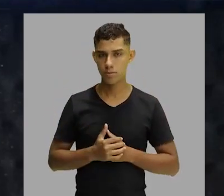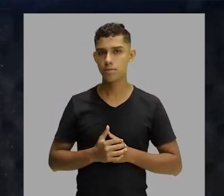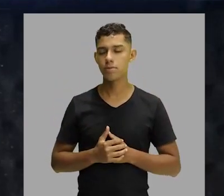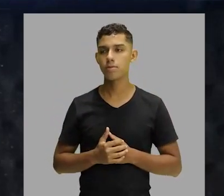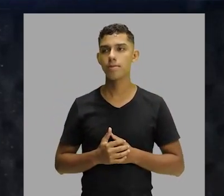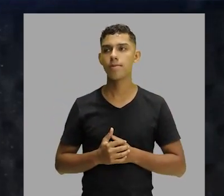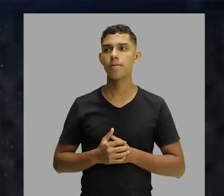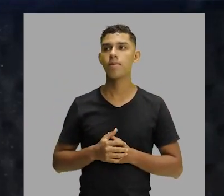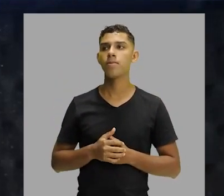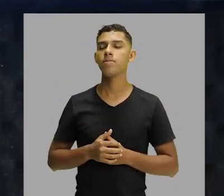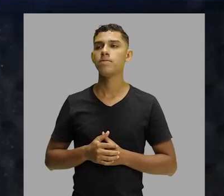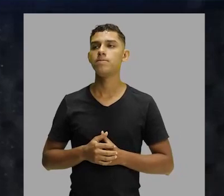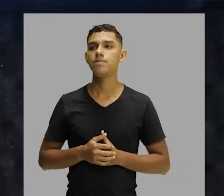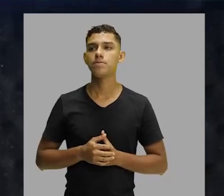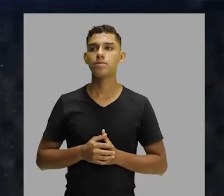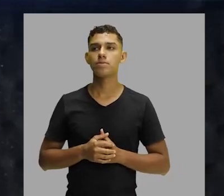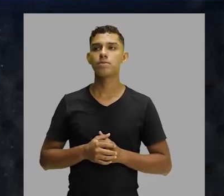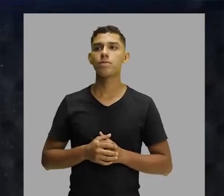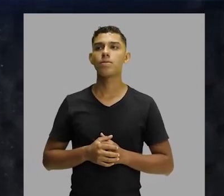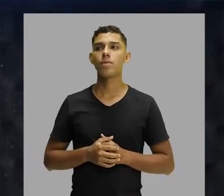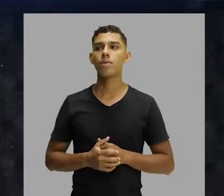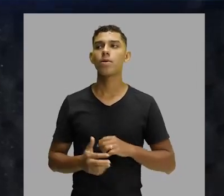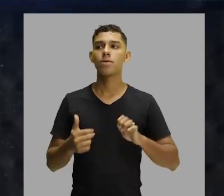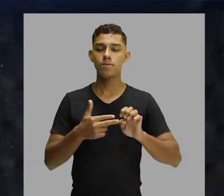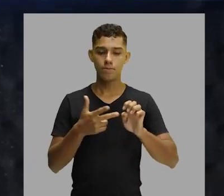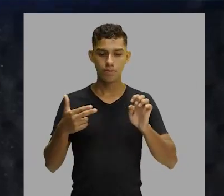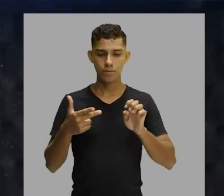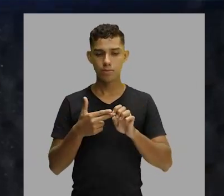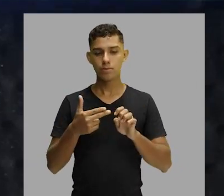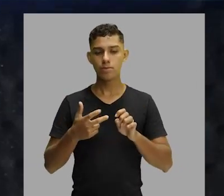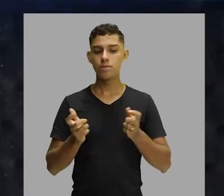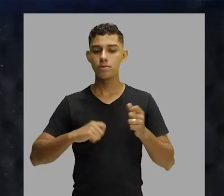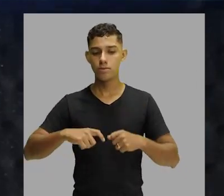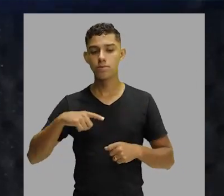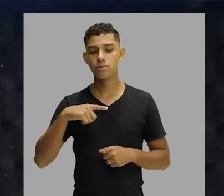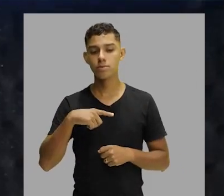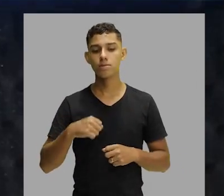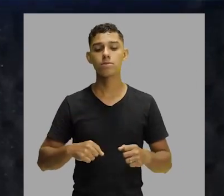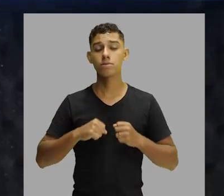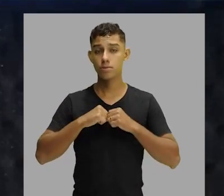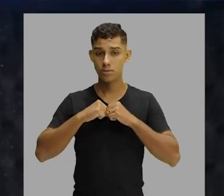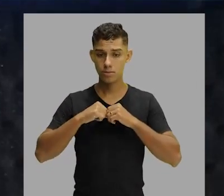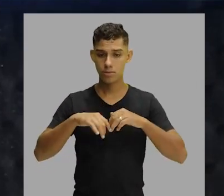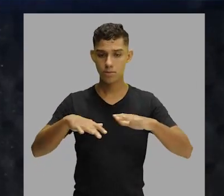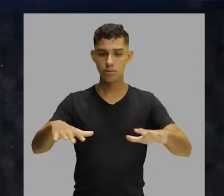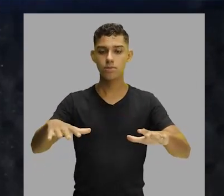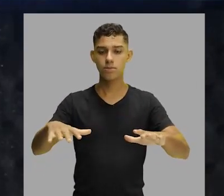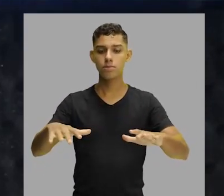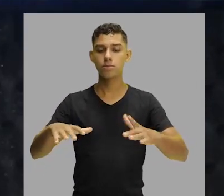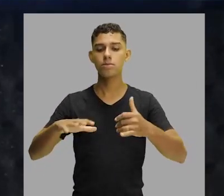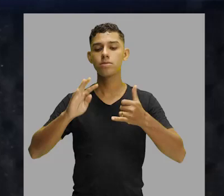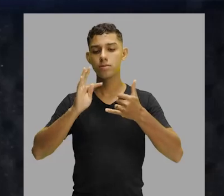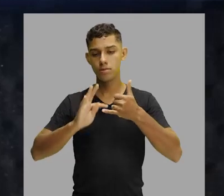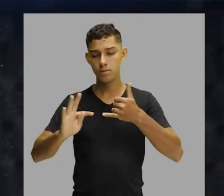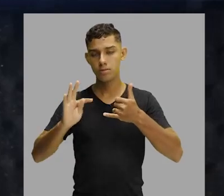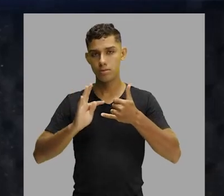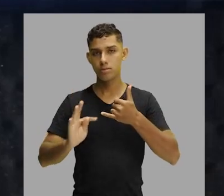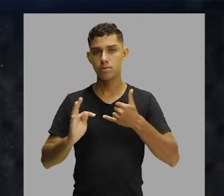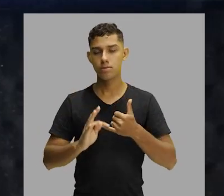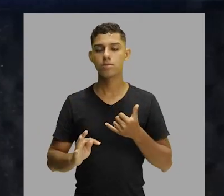ok? Então, um elemento que ele tem essa característica de